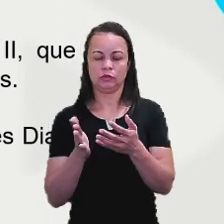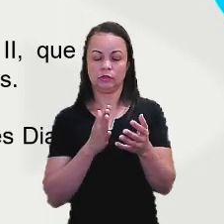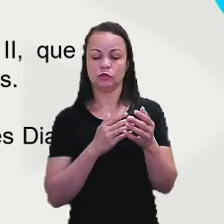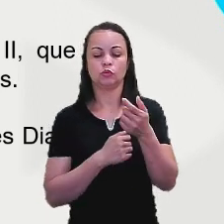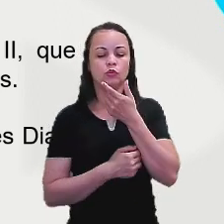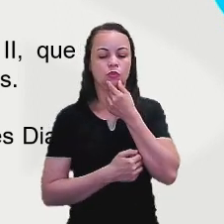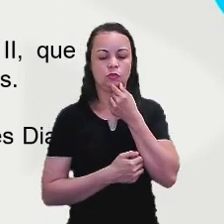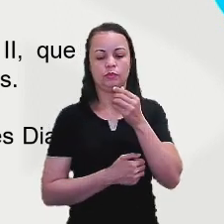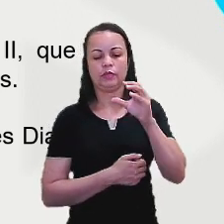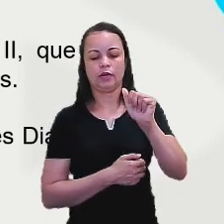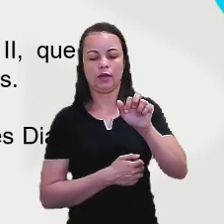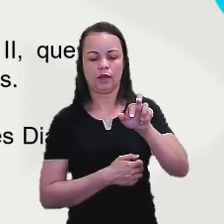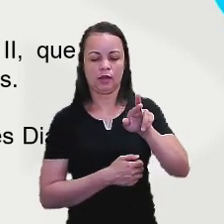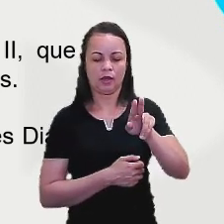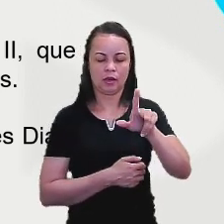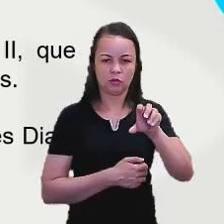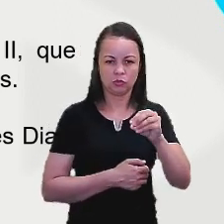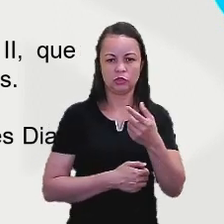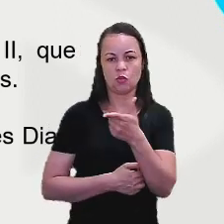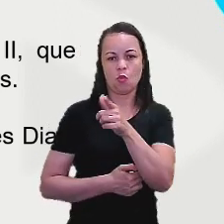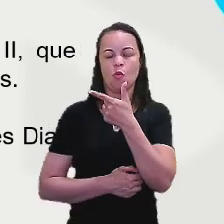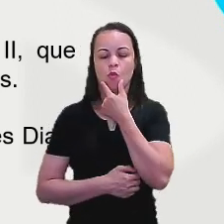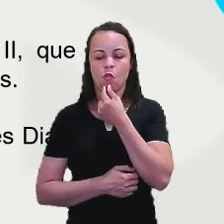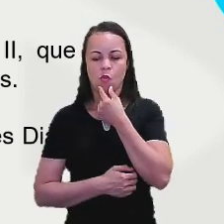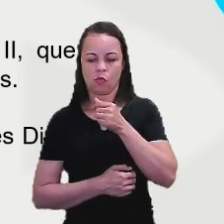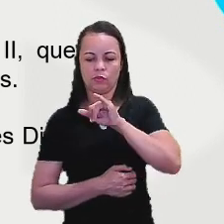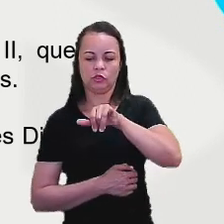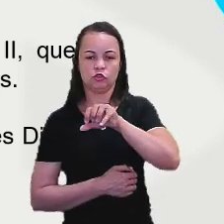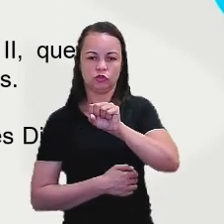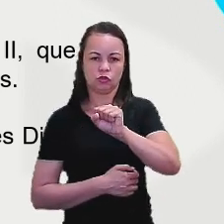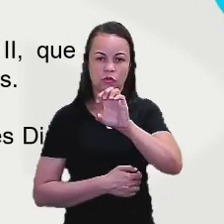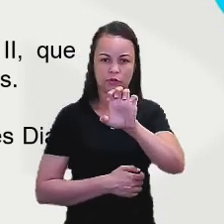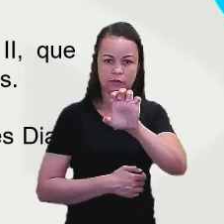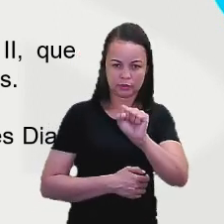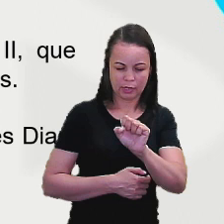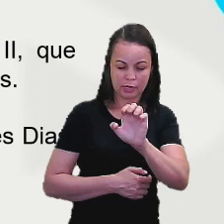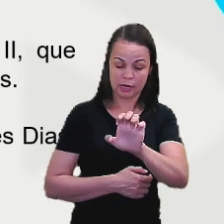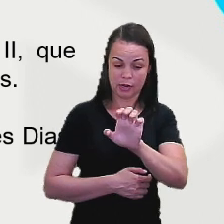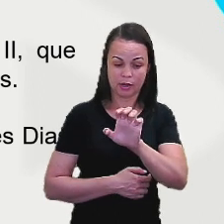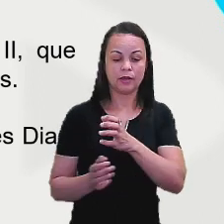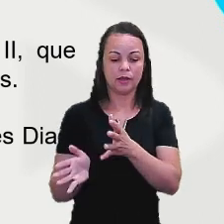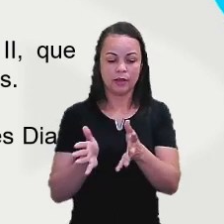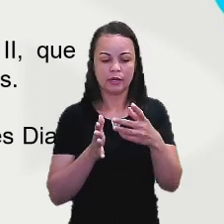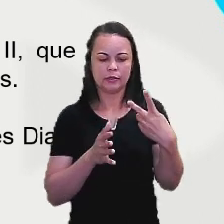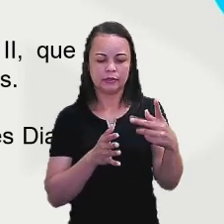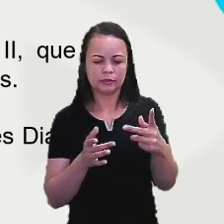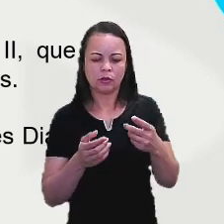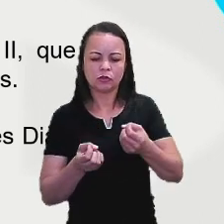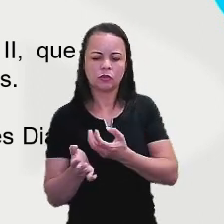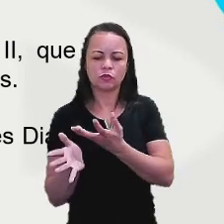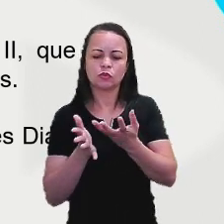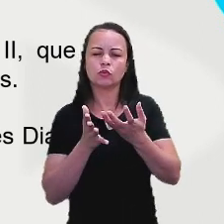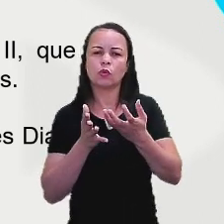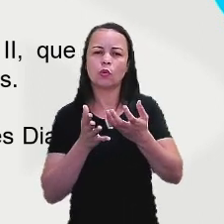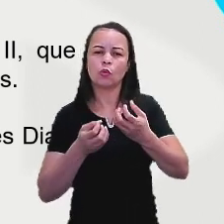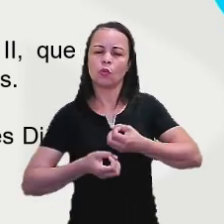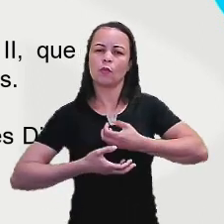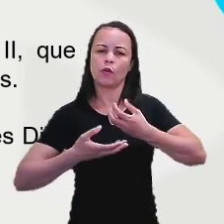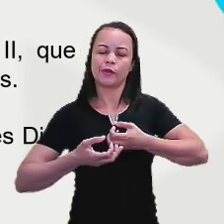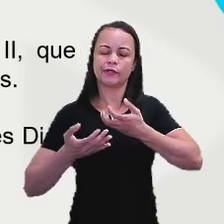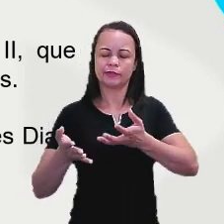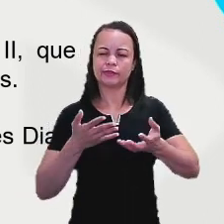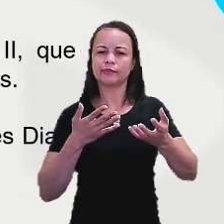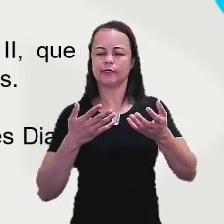Paulo Paes reportam, olha aí, A Canção do Exílio, um texto muito conhecido de Gonçalves Dias, sobre